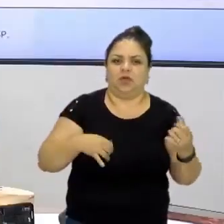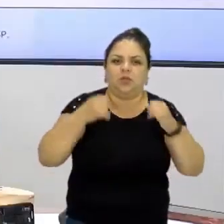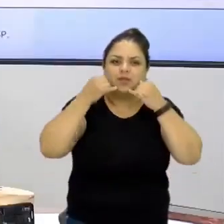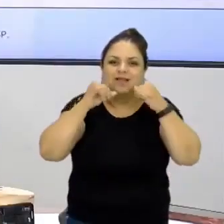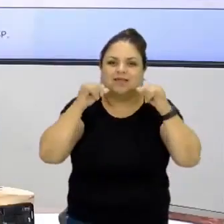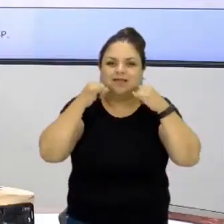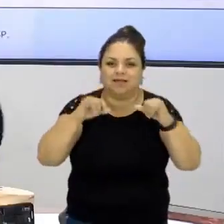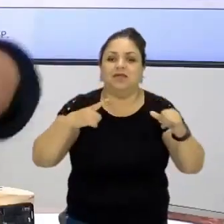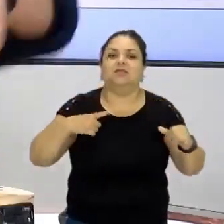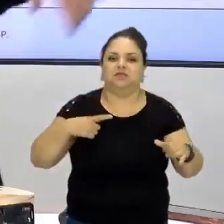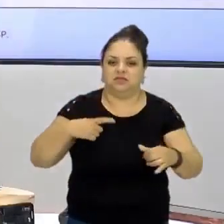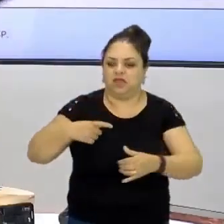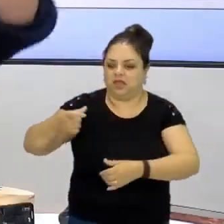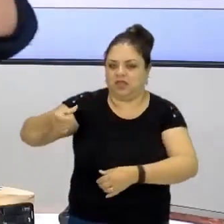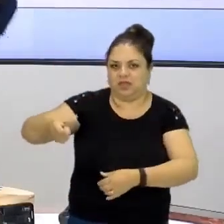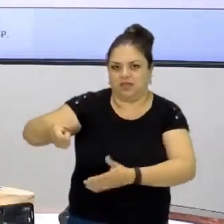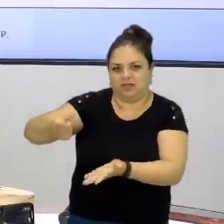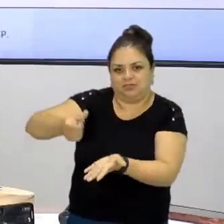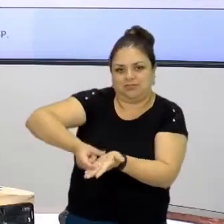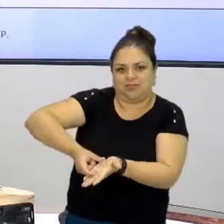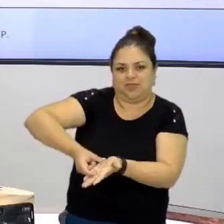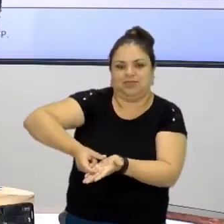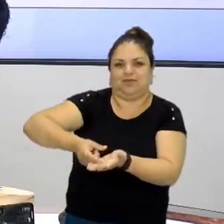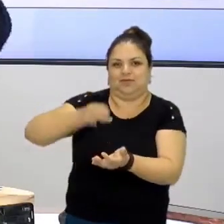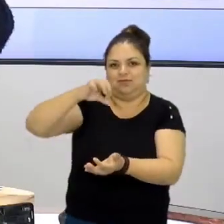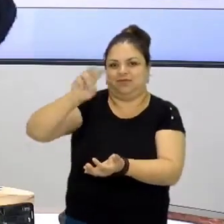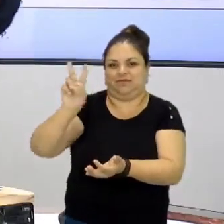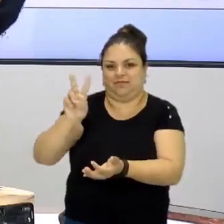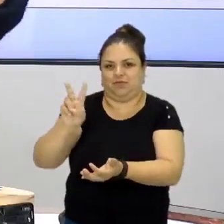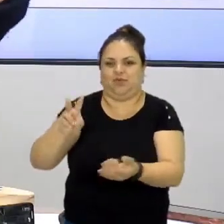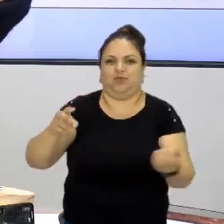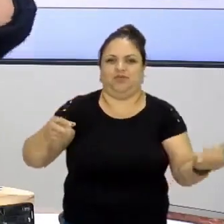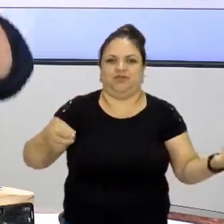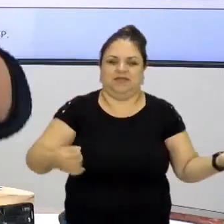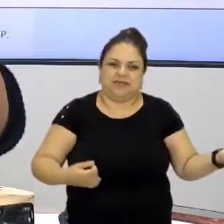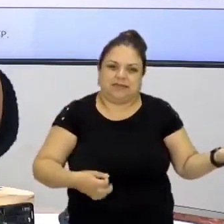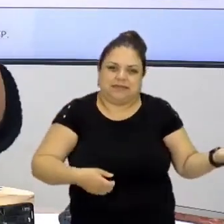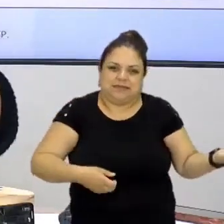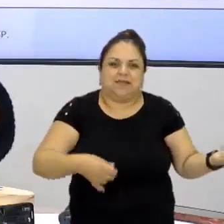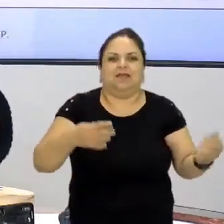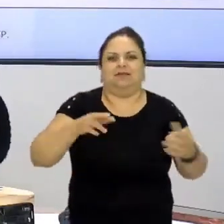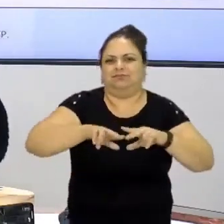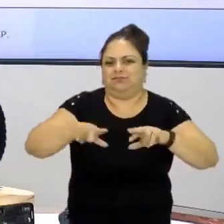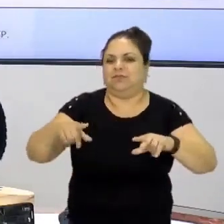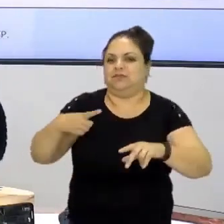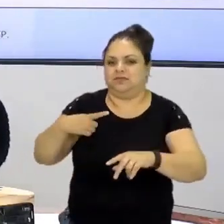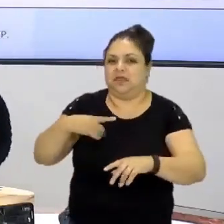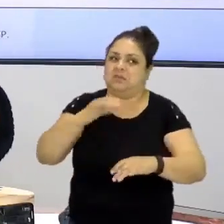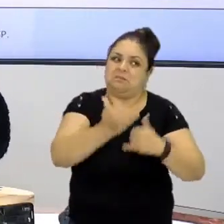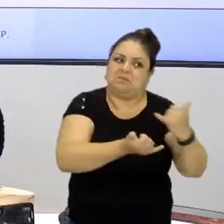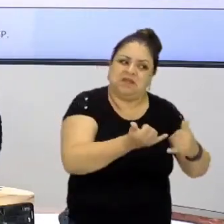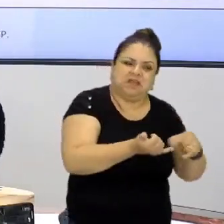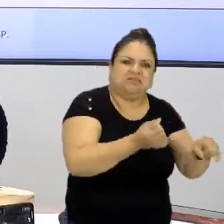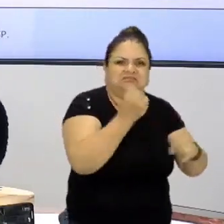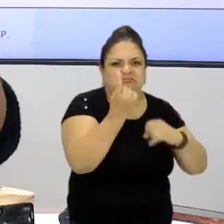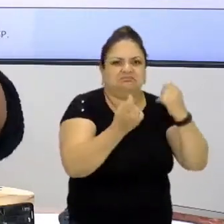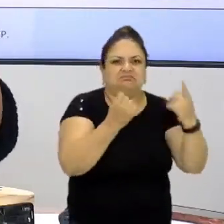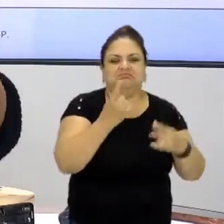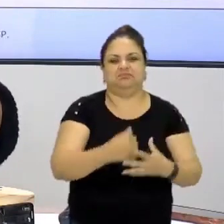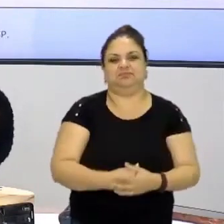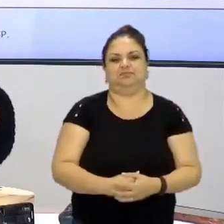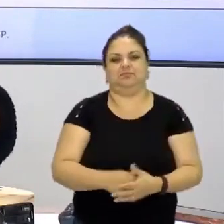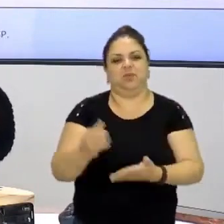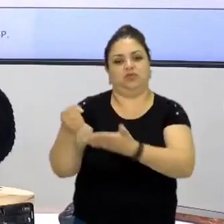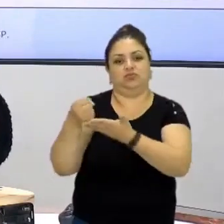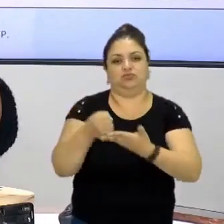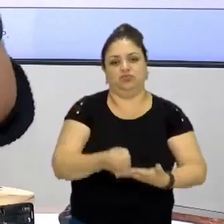por bateria 9 volts, né? Então, guitarra, muita coisa assim é por bateria 9 volts, mas brinquedo é mais difícil. A gente trouxe só pra te